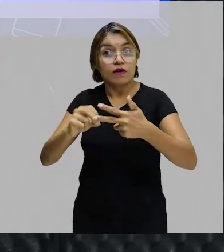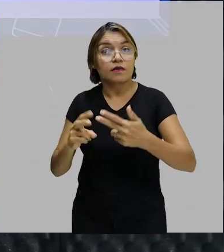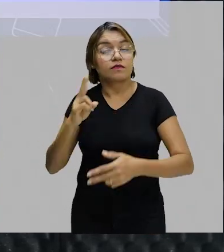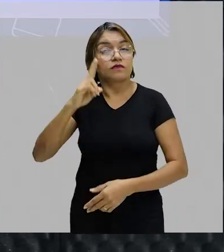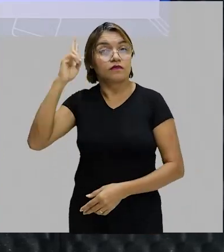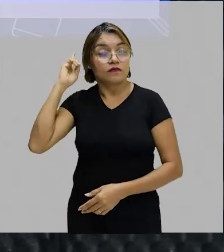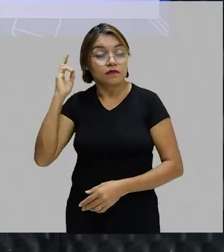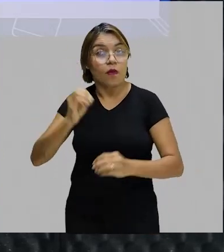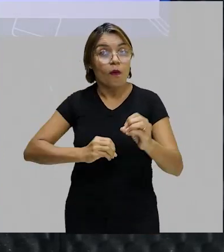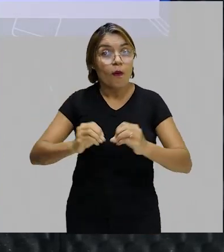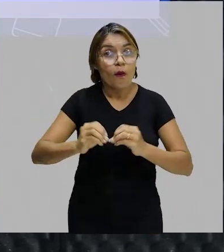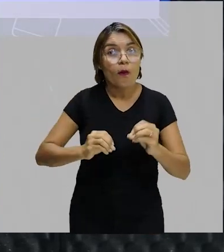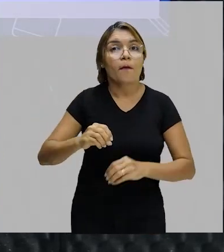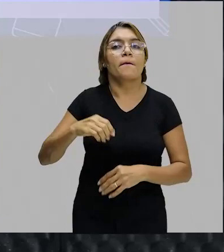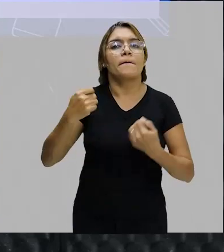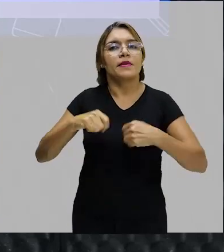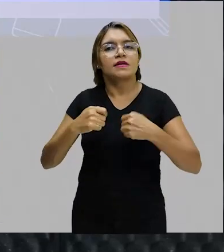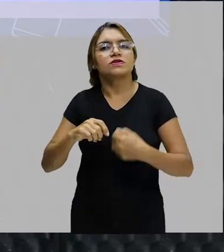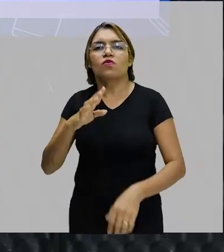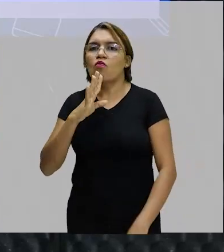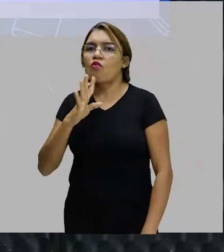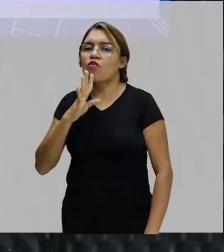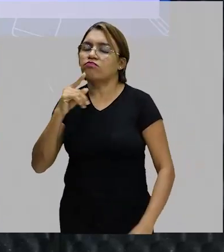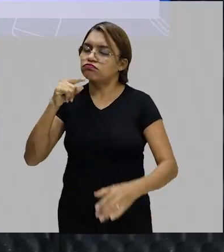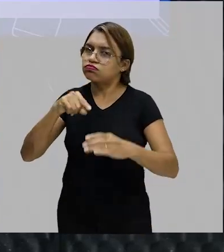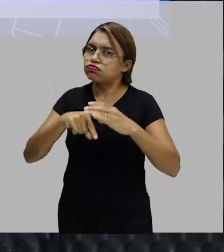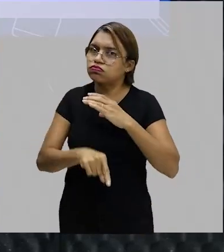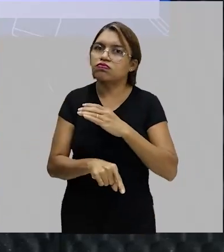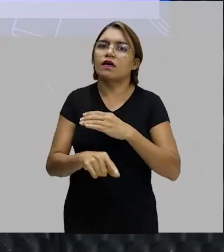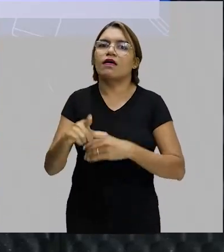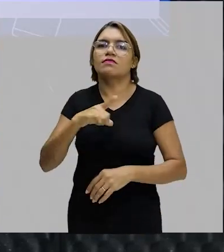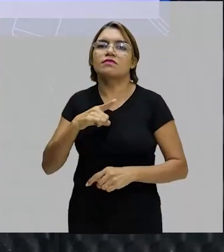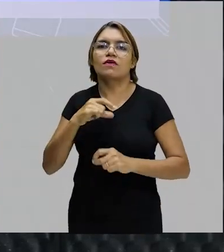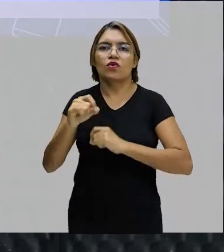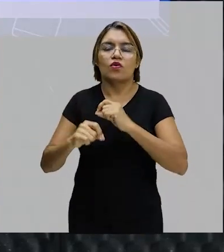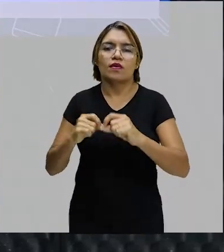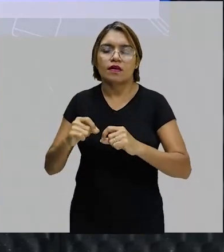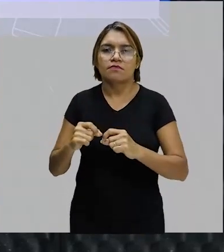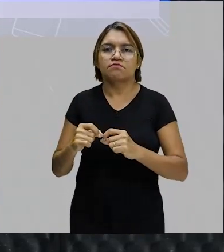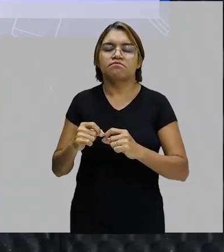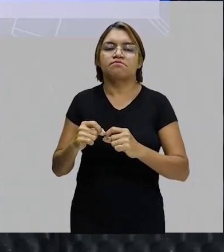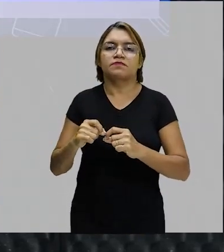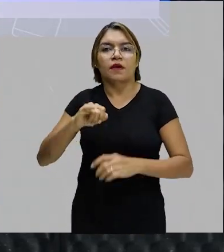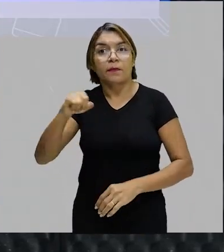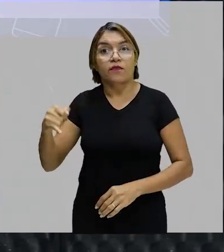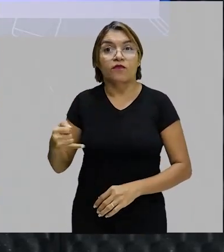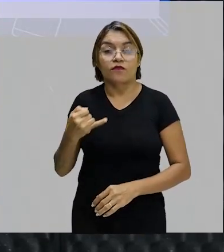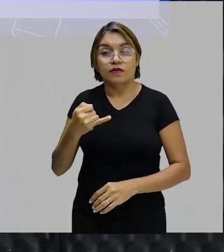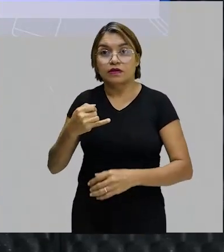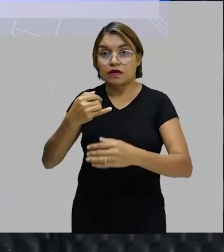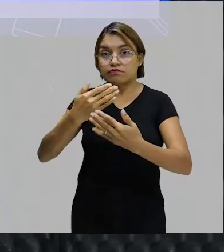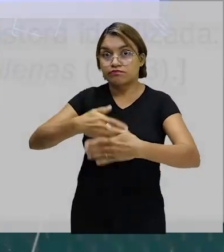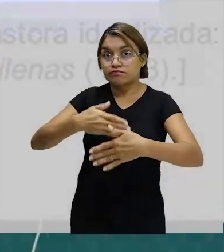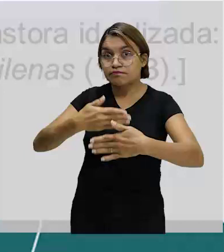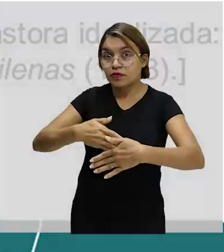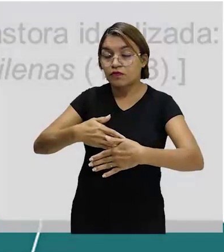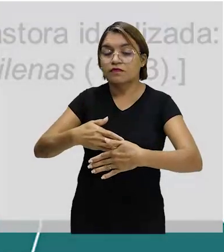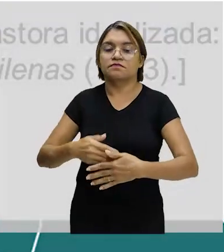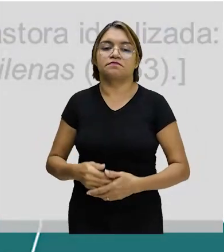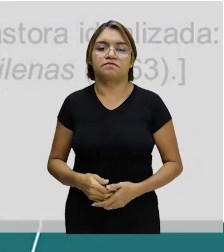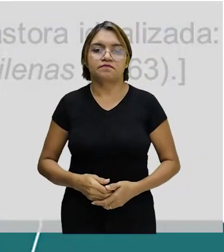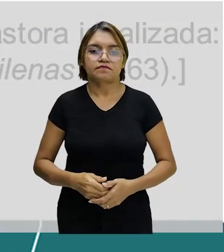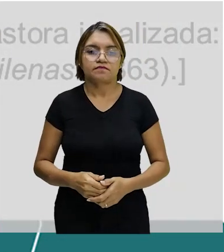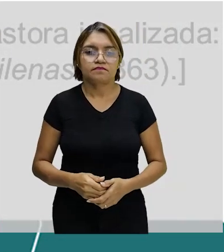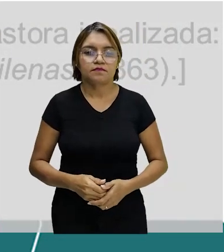em destaque, que vocês precisam ter um conhecimento para que vocês possam ter um melhor aproveitamento nesses exames.